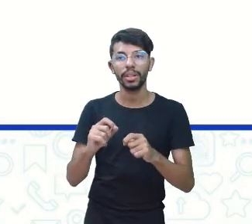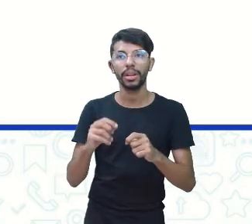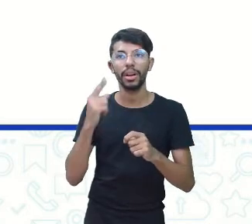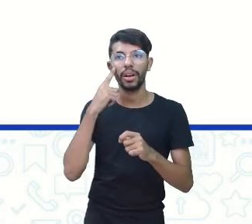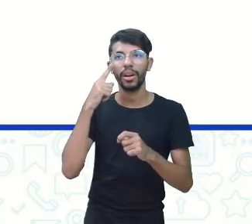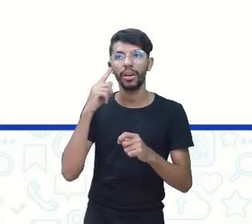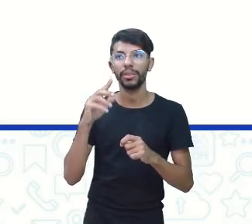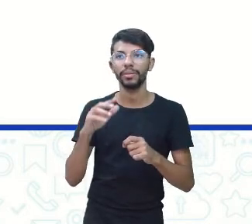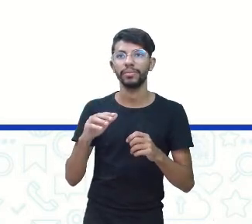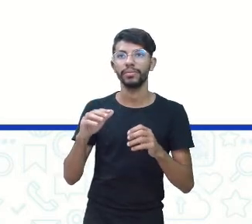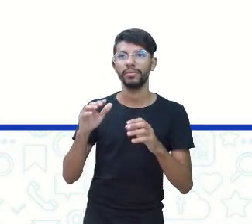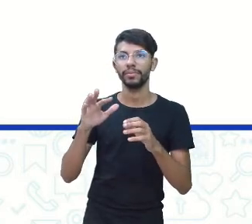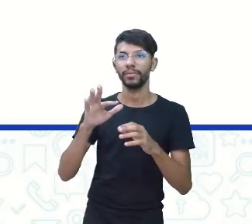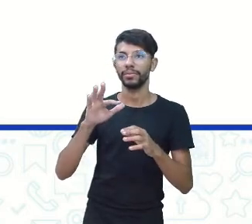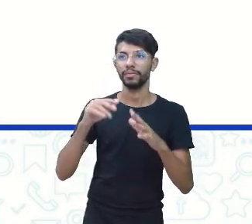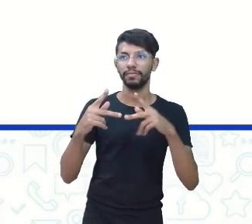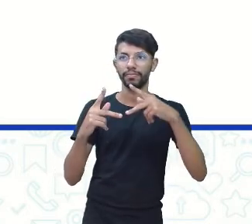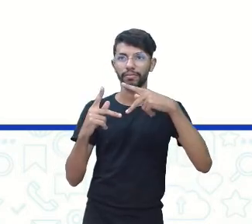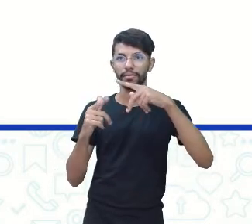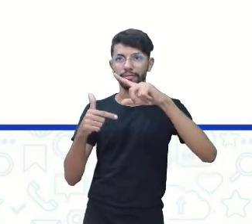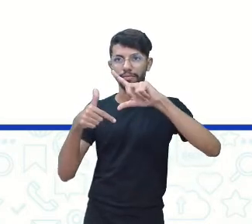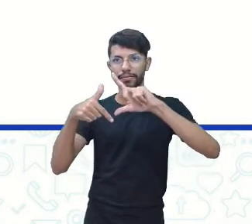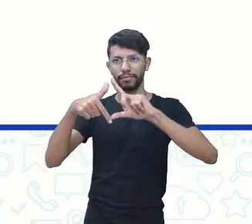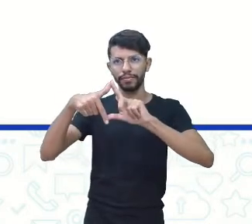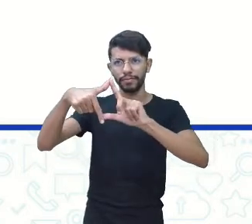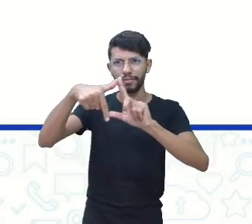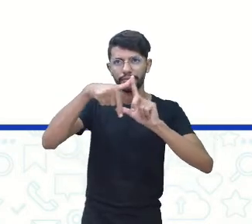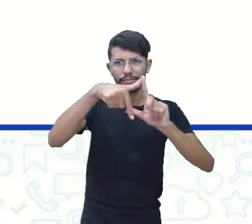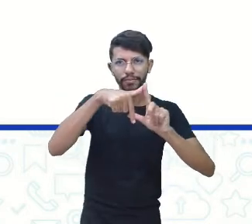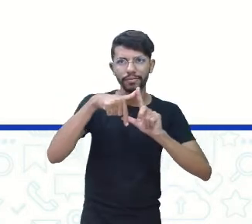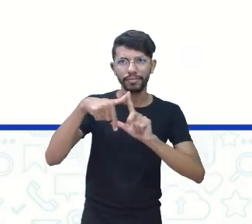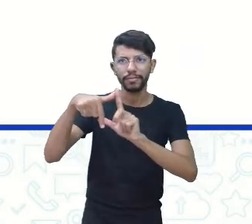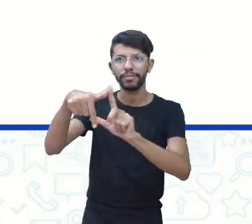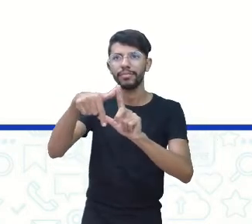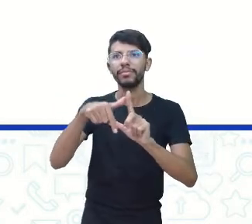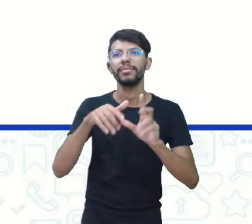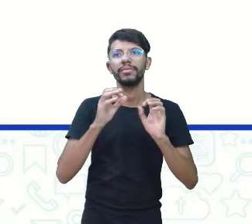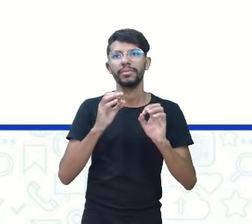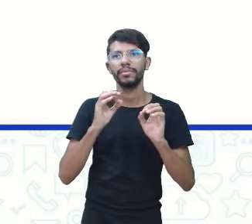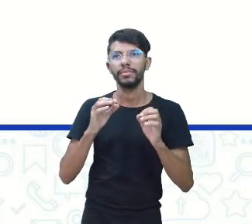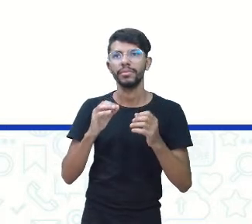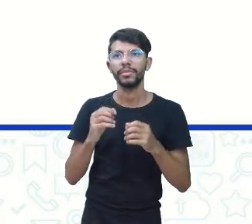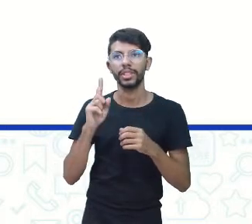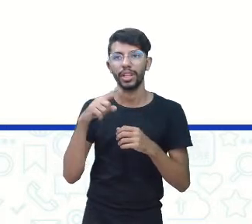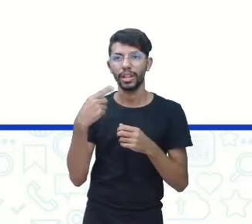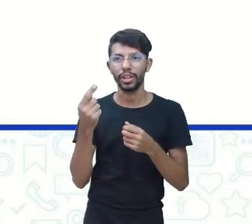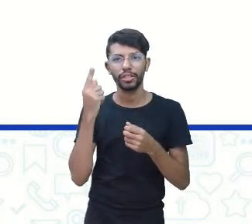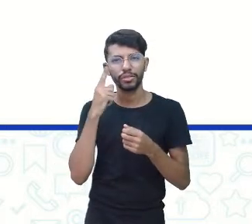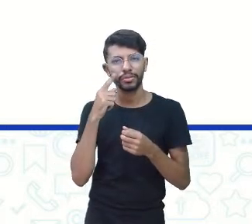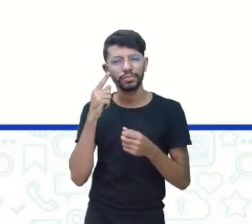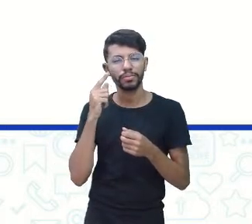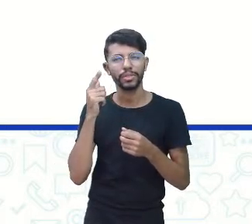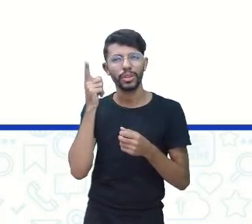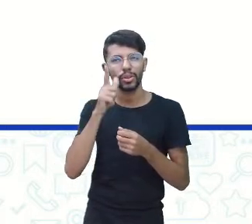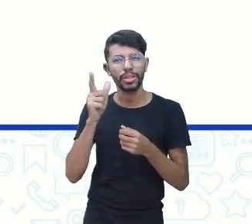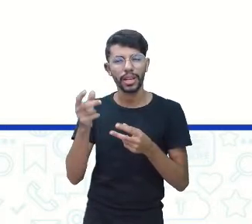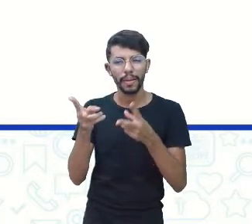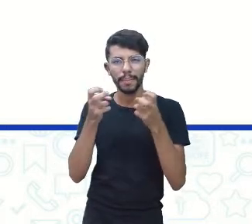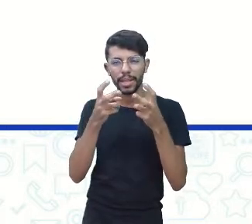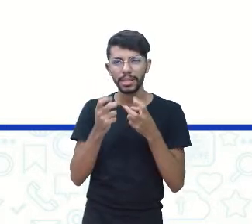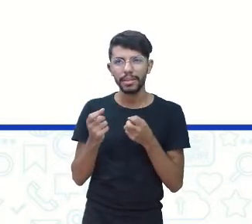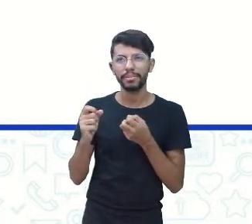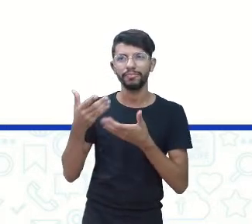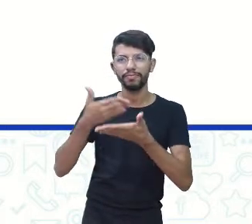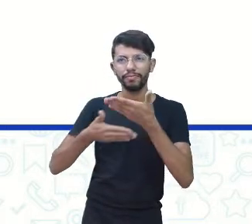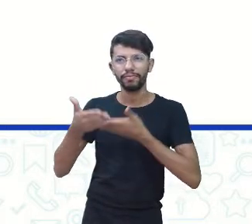são retangulares. Nesse caso aí tá um quadrado, né, gente? Mas a ideia é que a gente consiga perceber essa relação, tá bom? Por último, aí eu